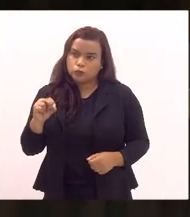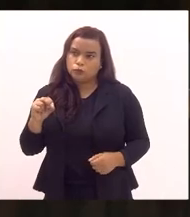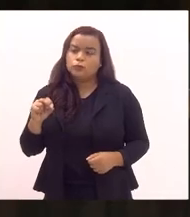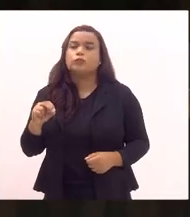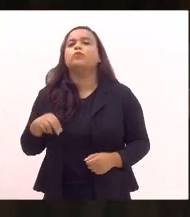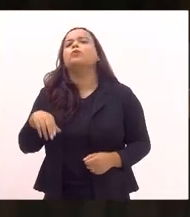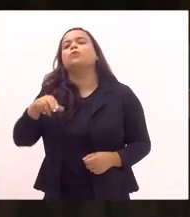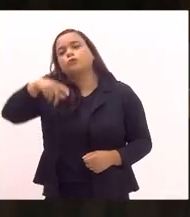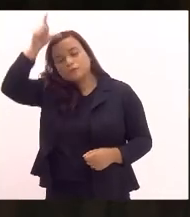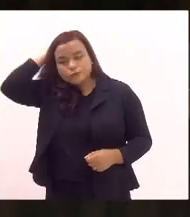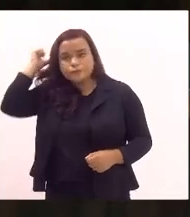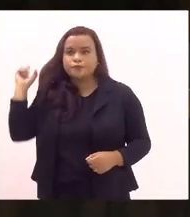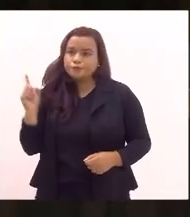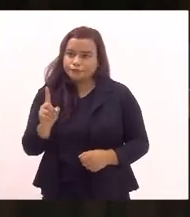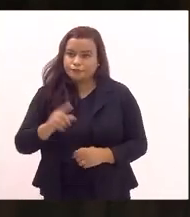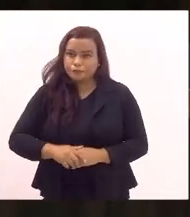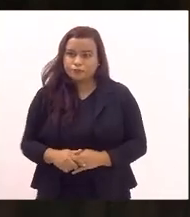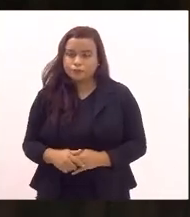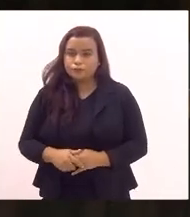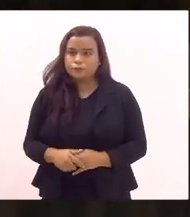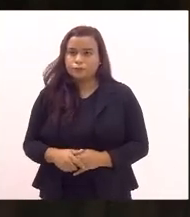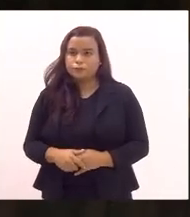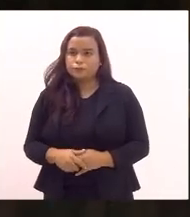Deputado Luiz Paulo